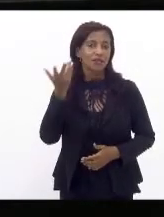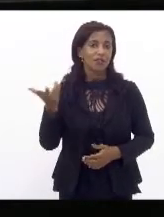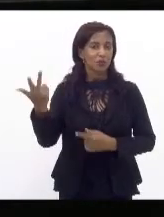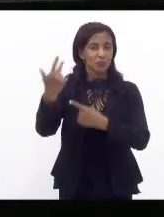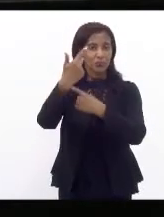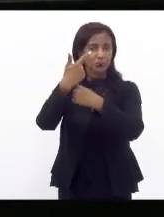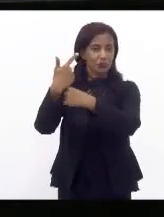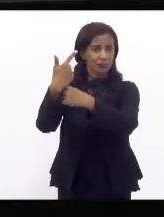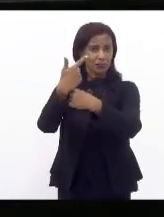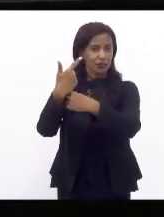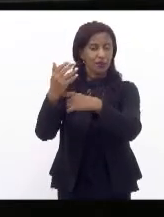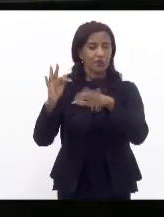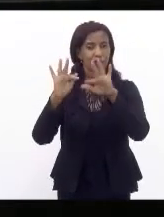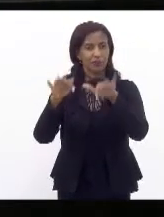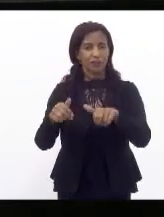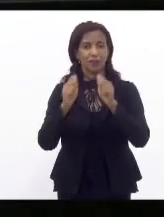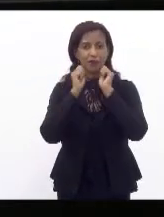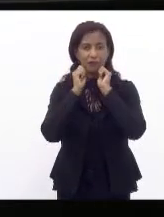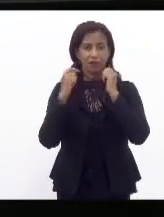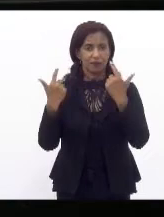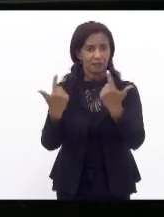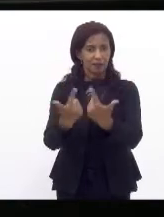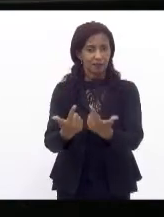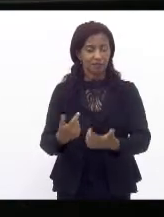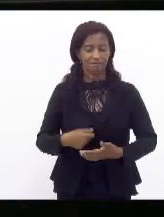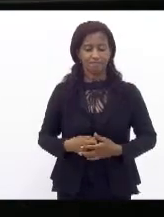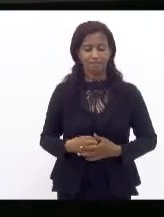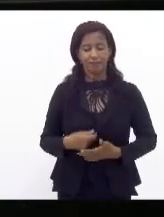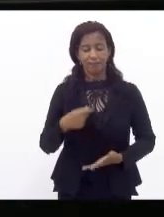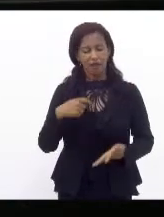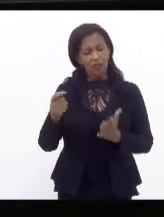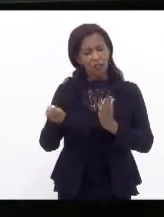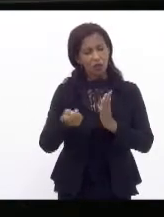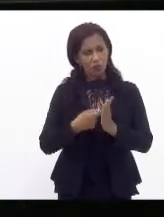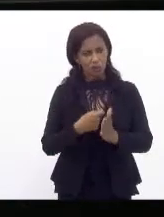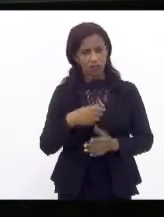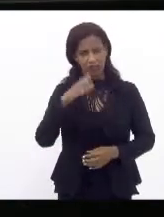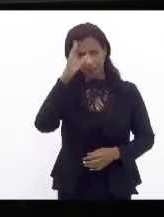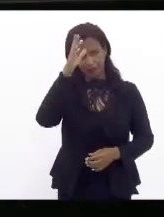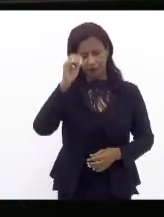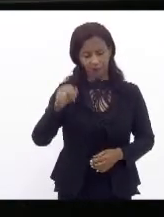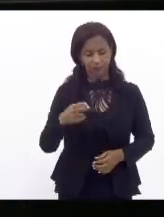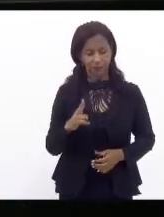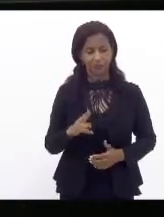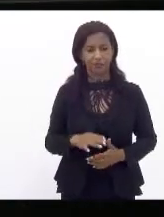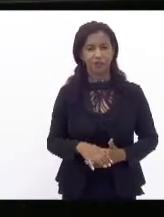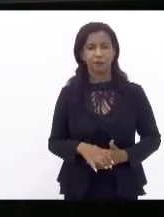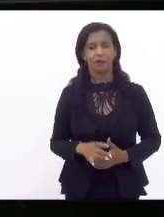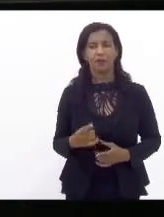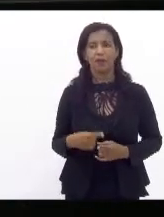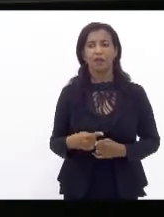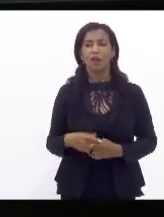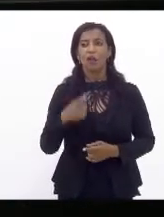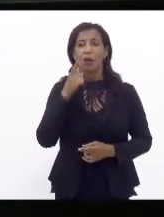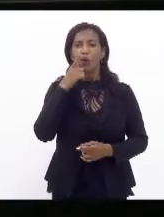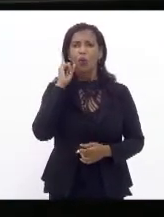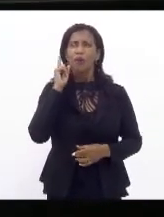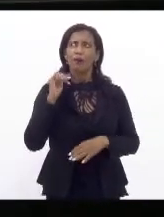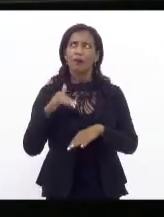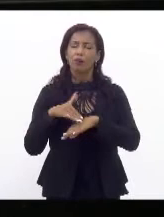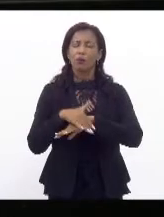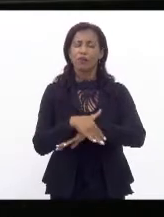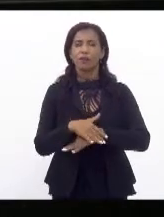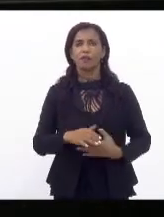o expediente final da LERJ. Eu me inscrevi, deputada Tia Ju, porque, assim, ontem à noite,